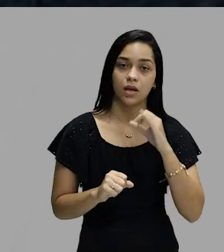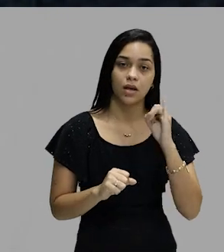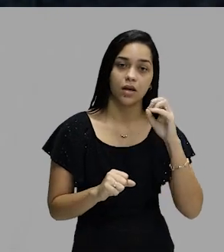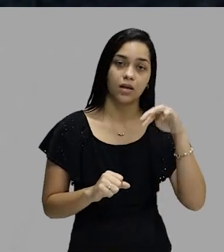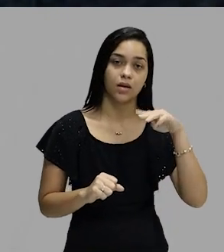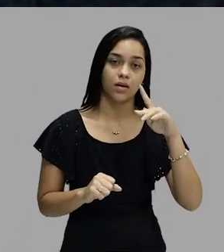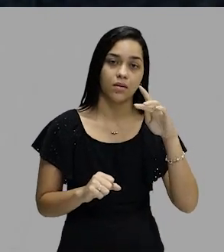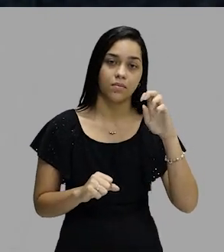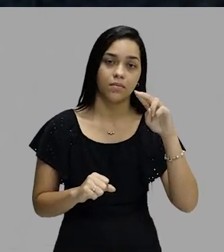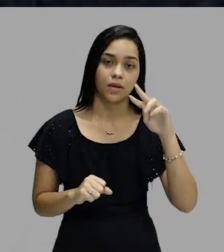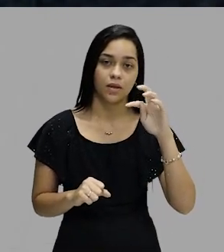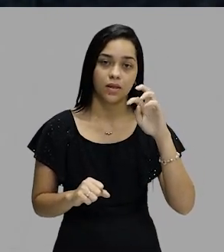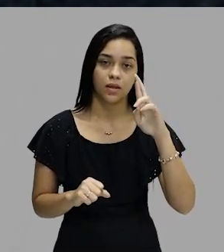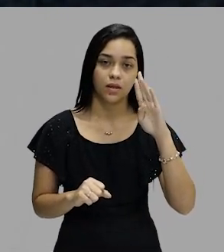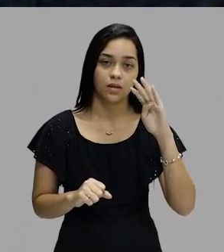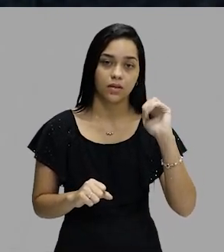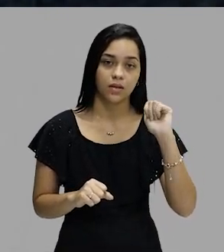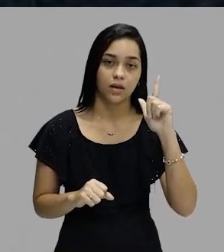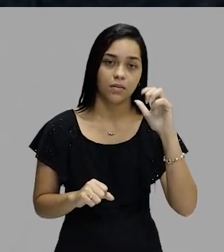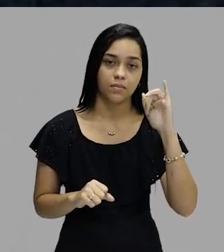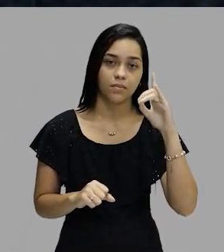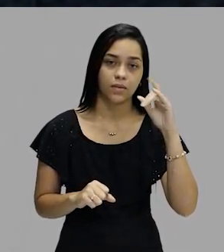penetrabilidade. Ok?